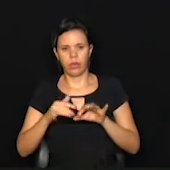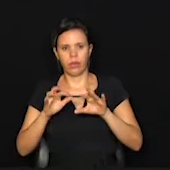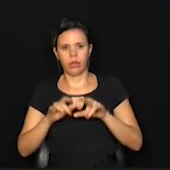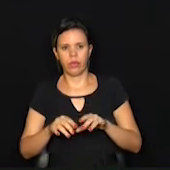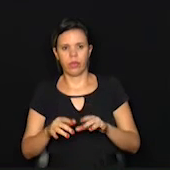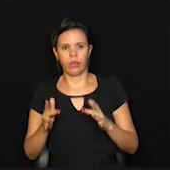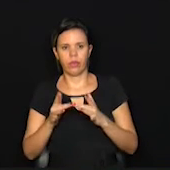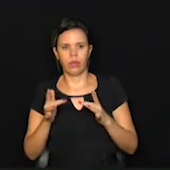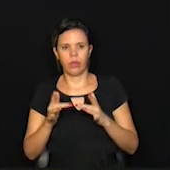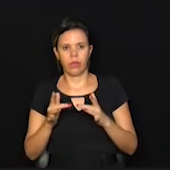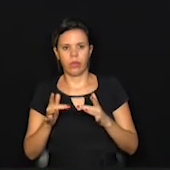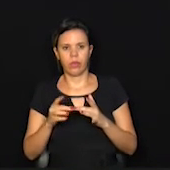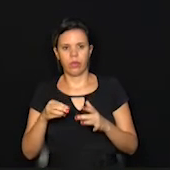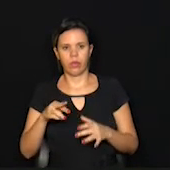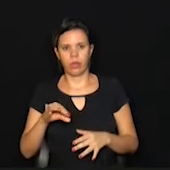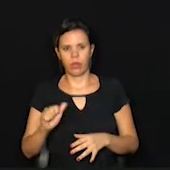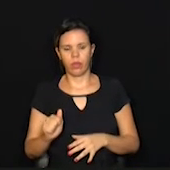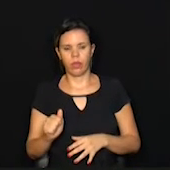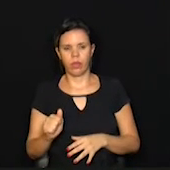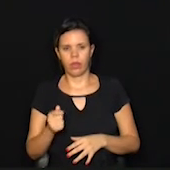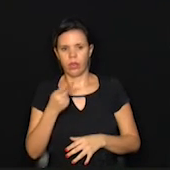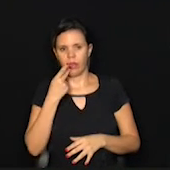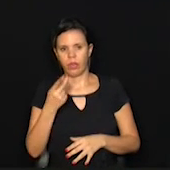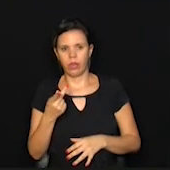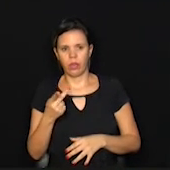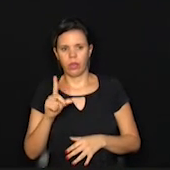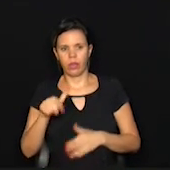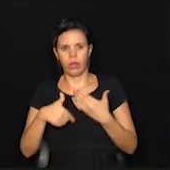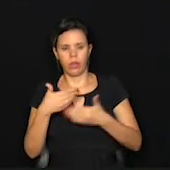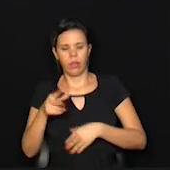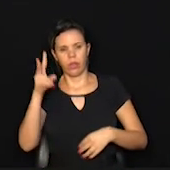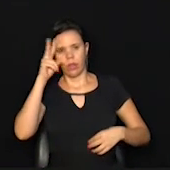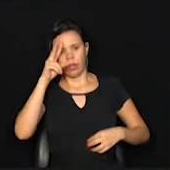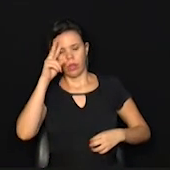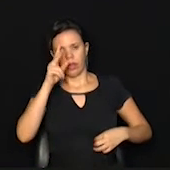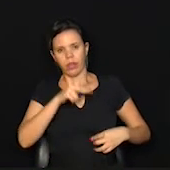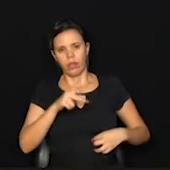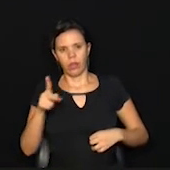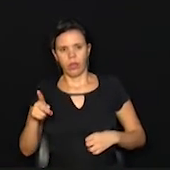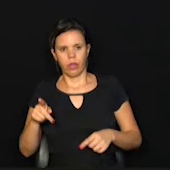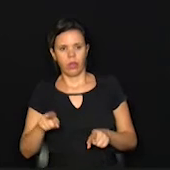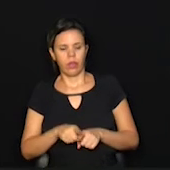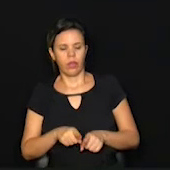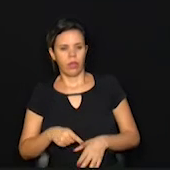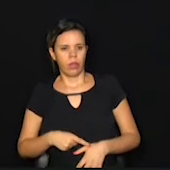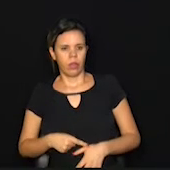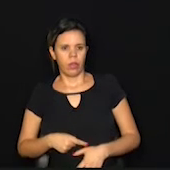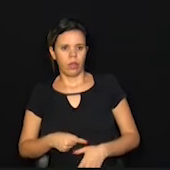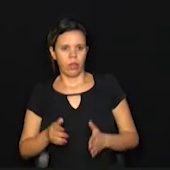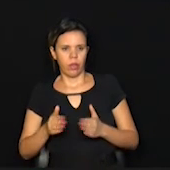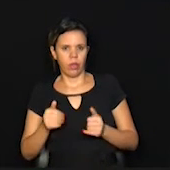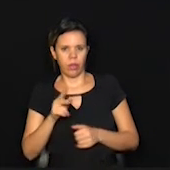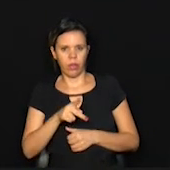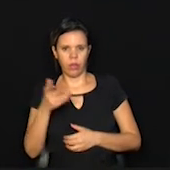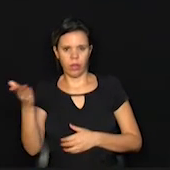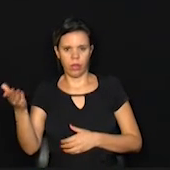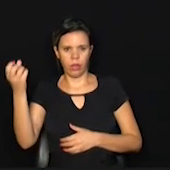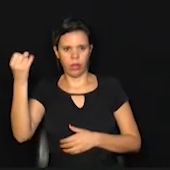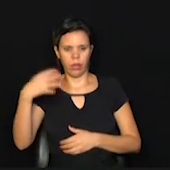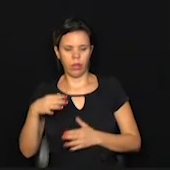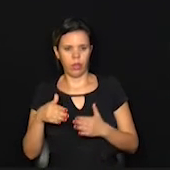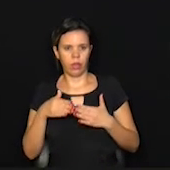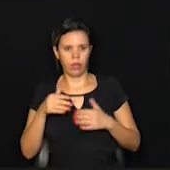e-mail a Maria Cristina de Oliveira fala o seguinte na sequência da história que o professor está contratando peço ao professor